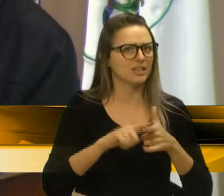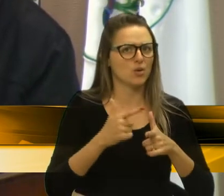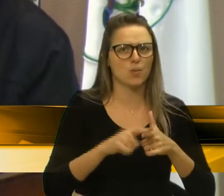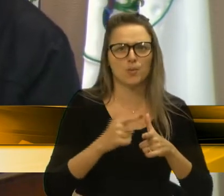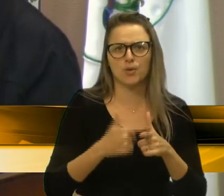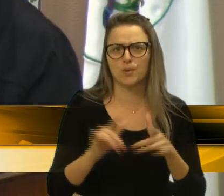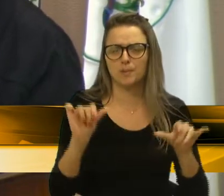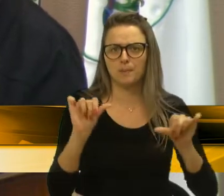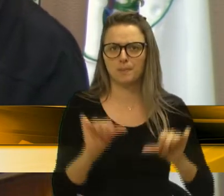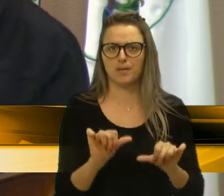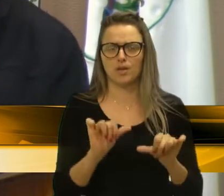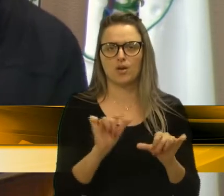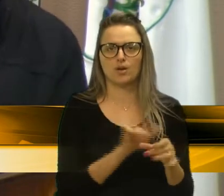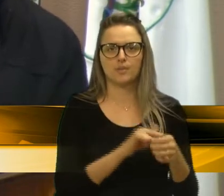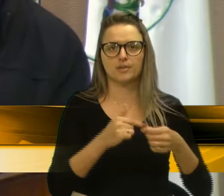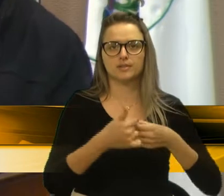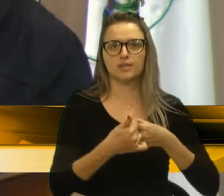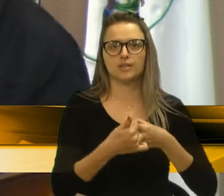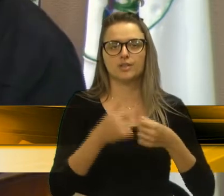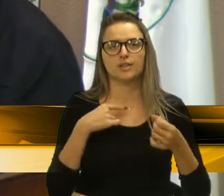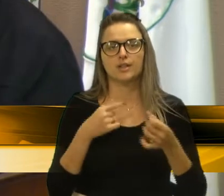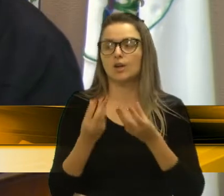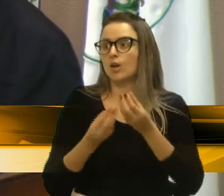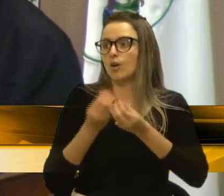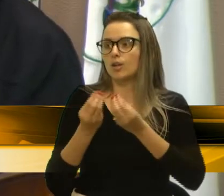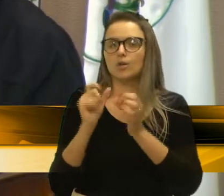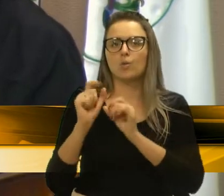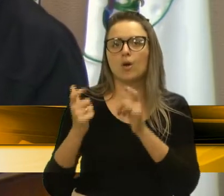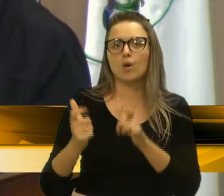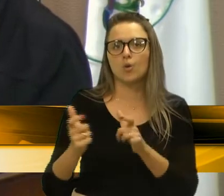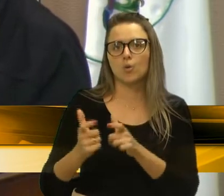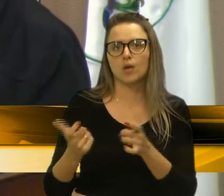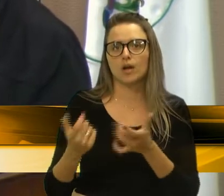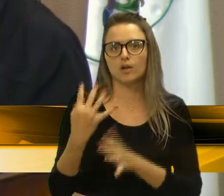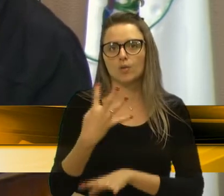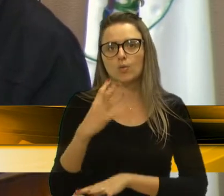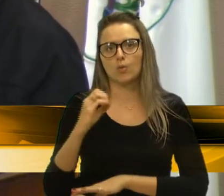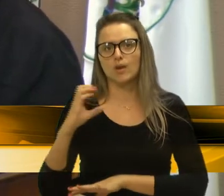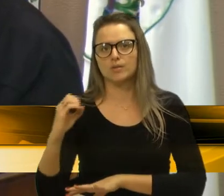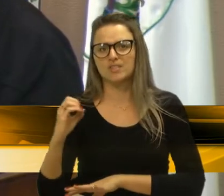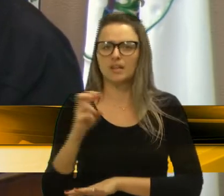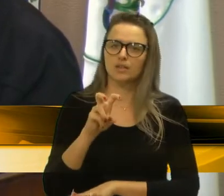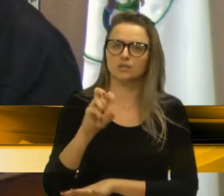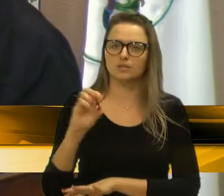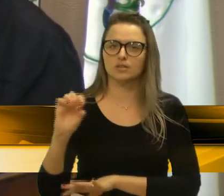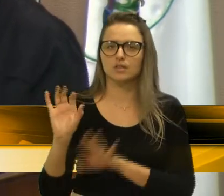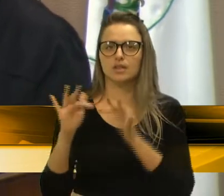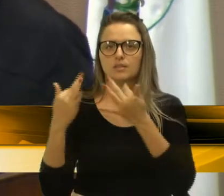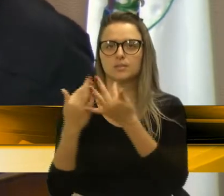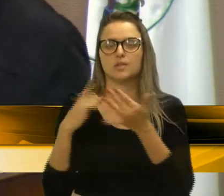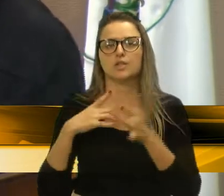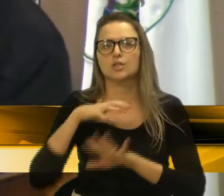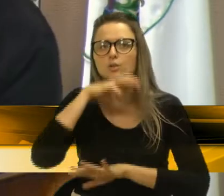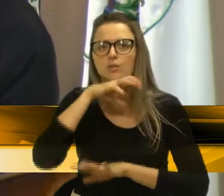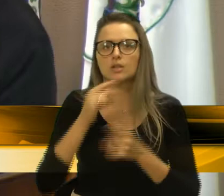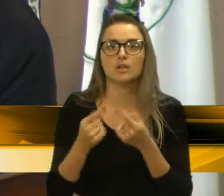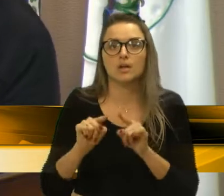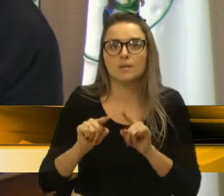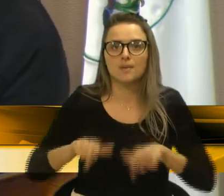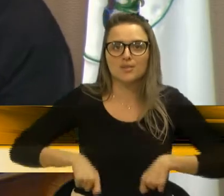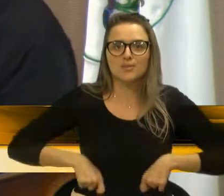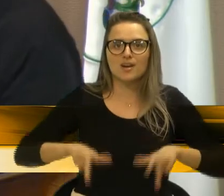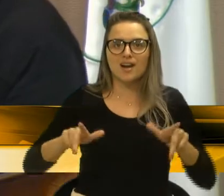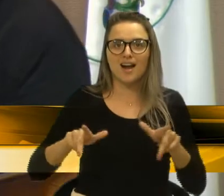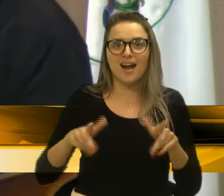para o município, né, onde recolocar todas essas 400, 500 famílias que ali estavam. Mas o custo, obviamente,